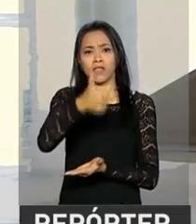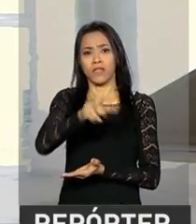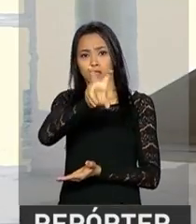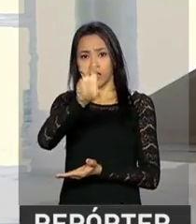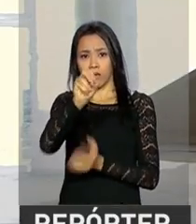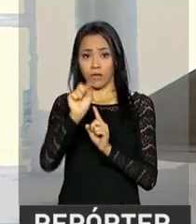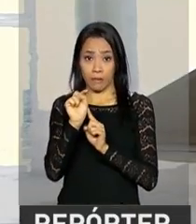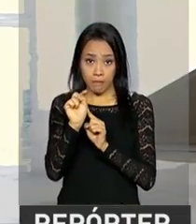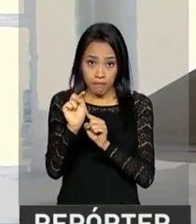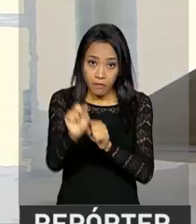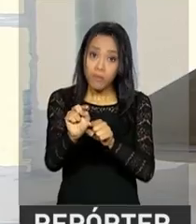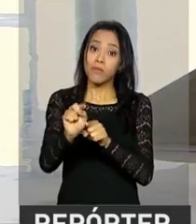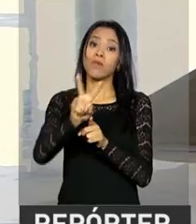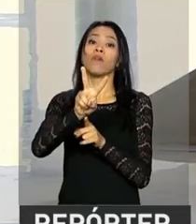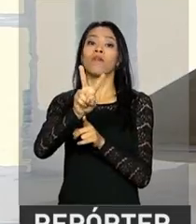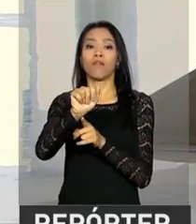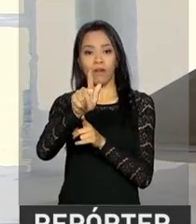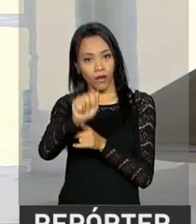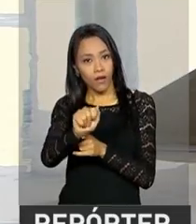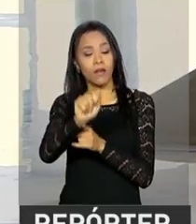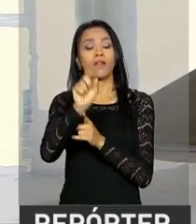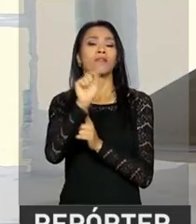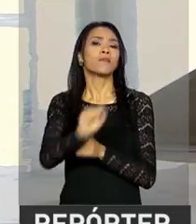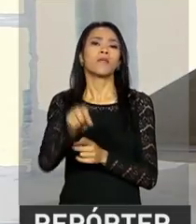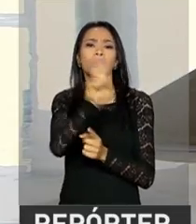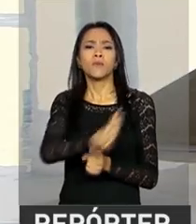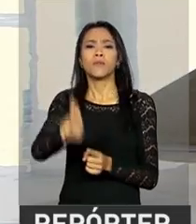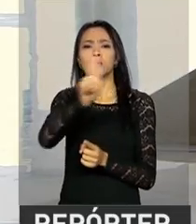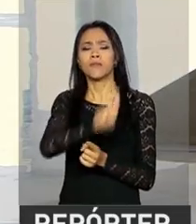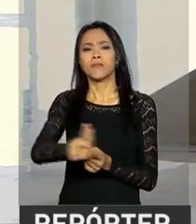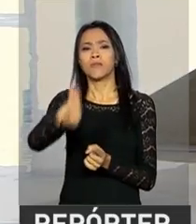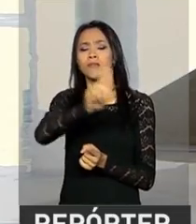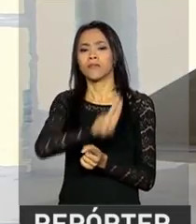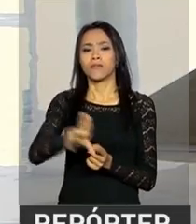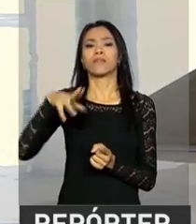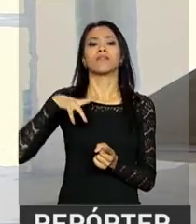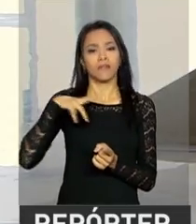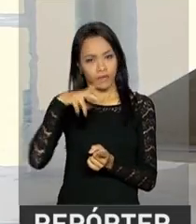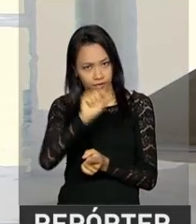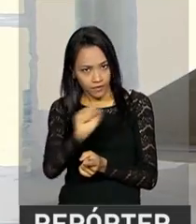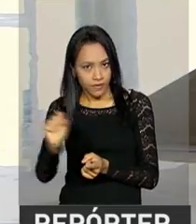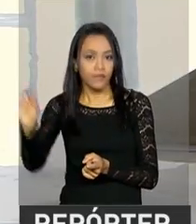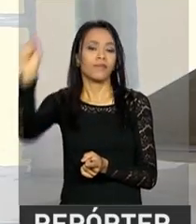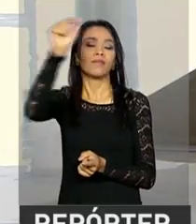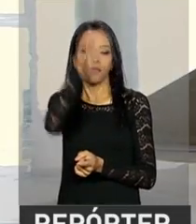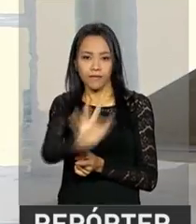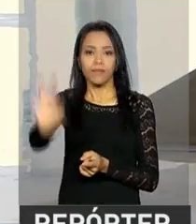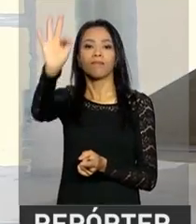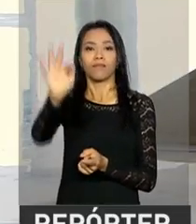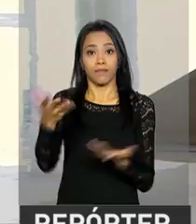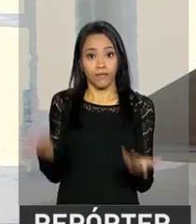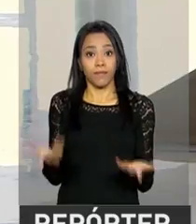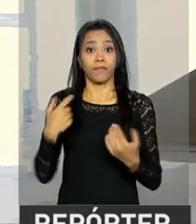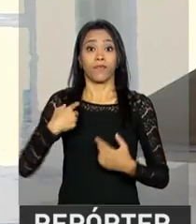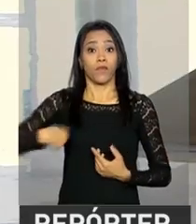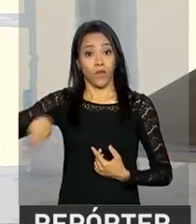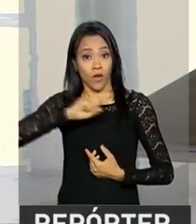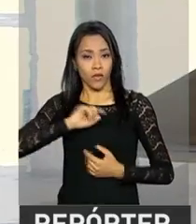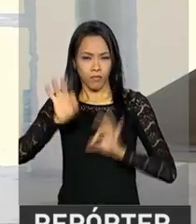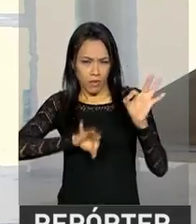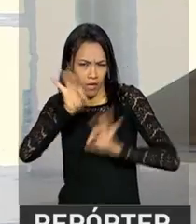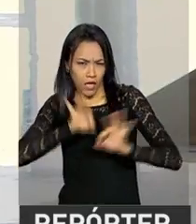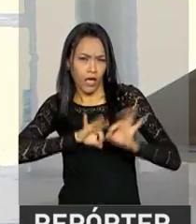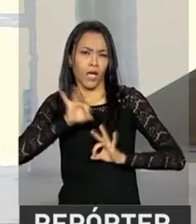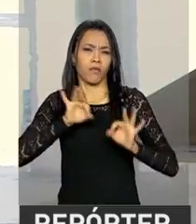150.000 novas vagas em instituições para instituições particulares de ensino superior a nossa equipe viu Leandro preparou uma